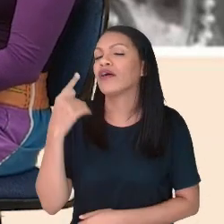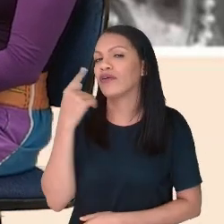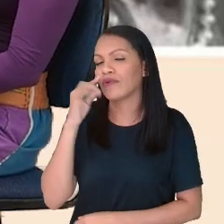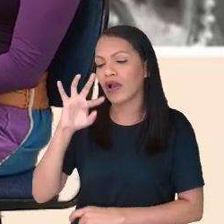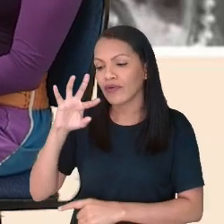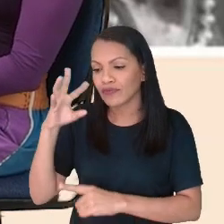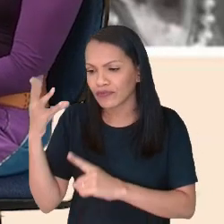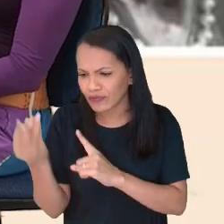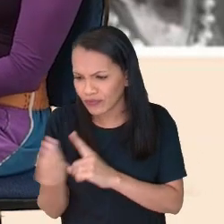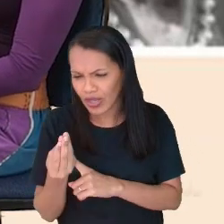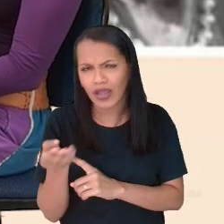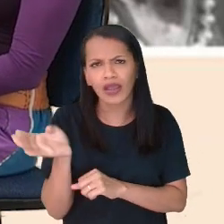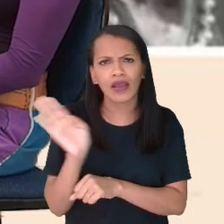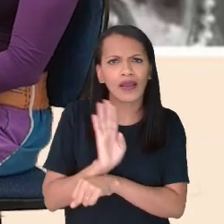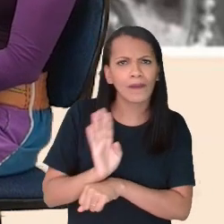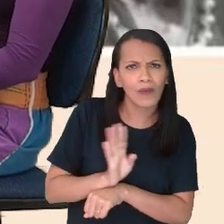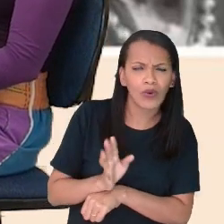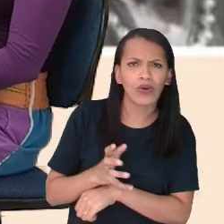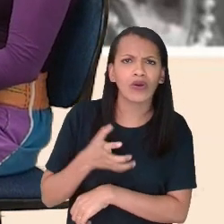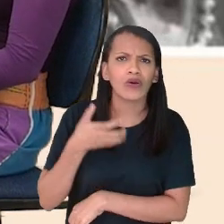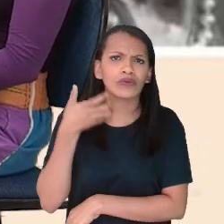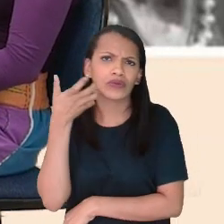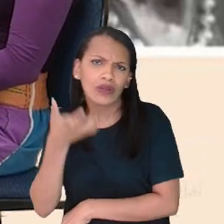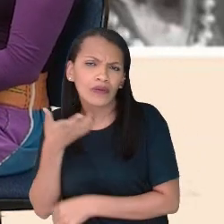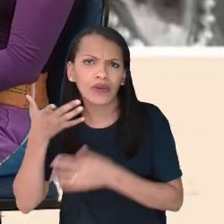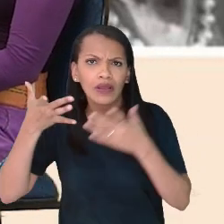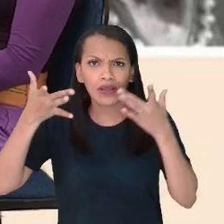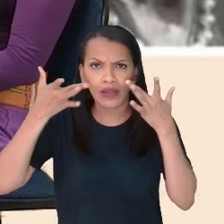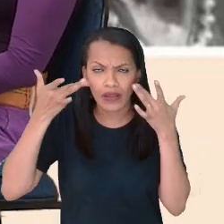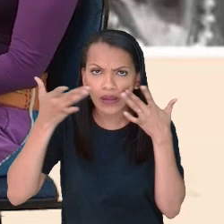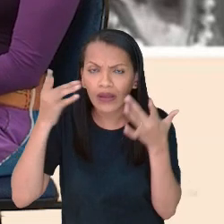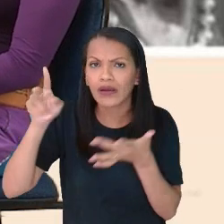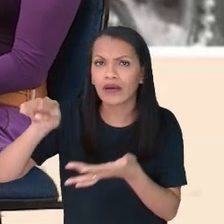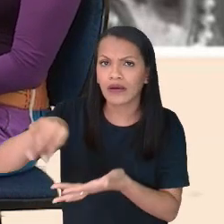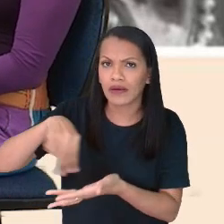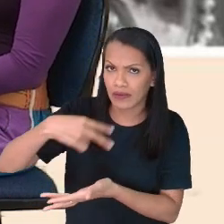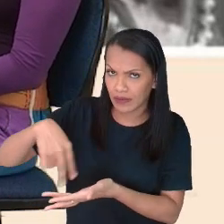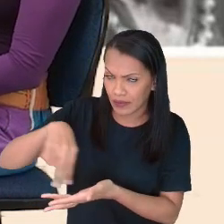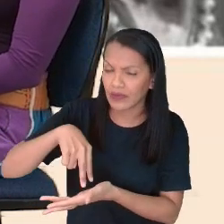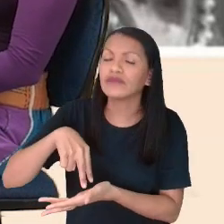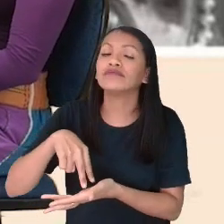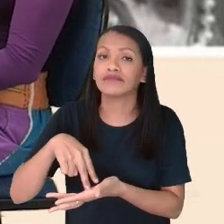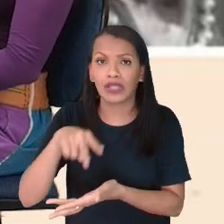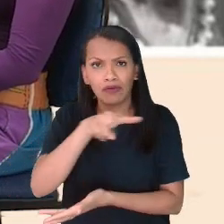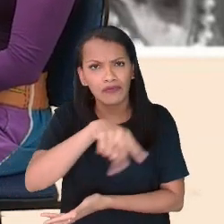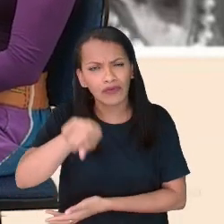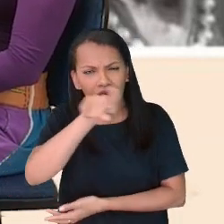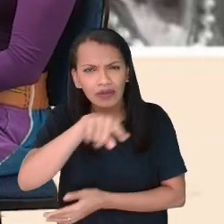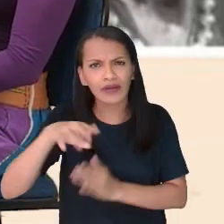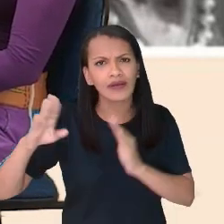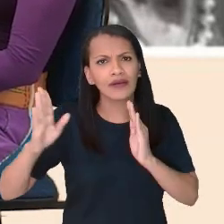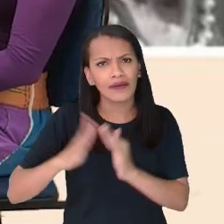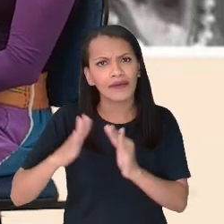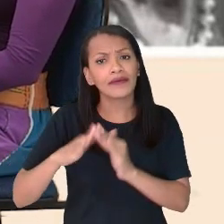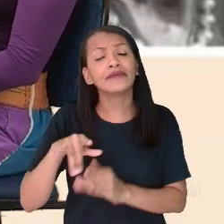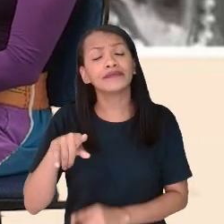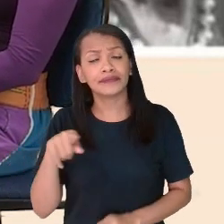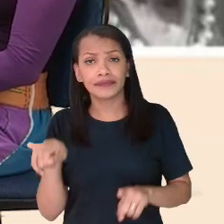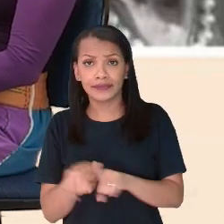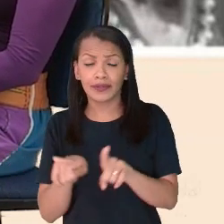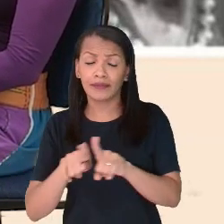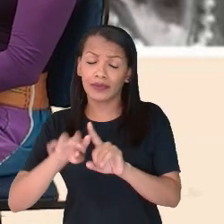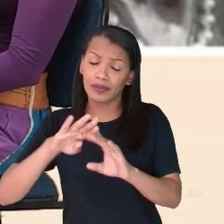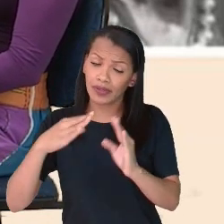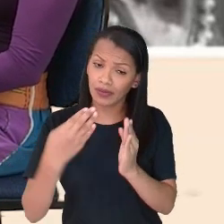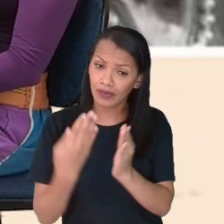filmes, das músicas, dos espetáculos de dança que todo mundo assistiu nas suas casas, né? E isso na escola,